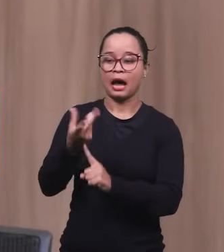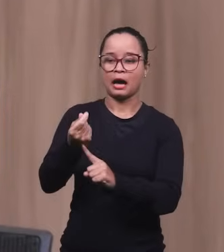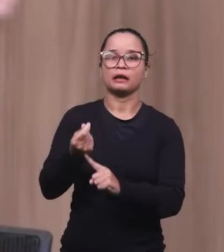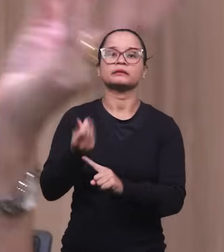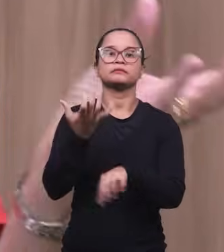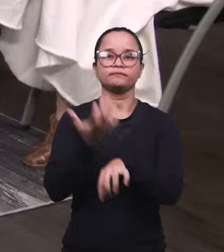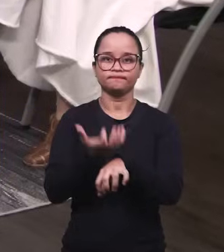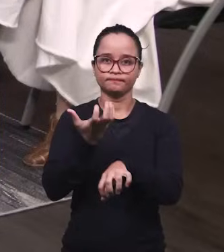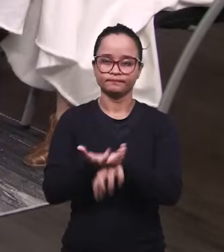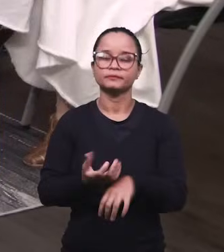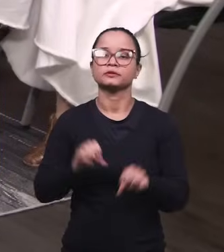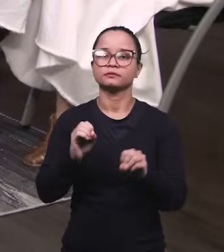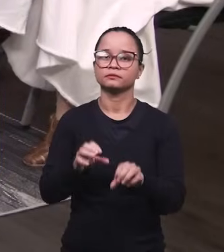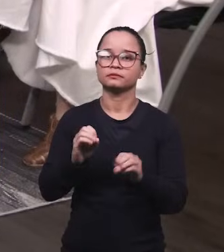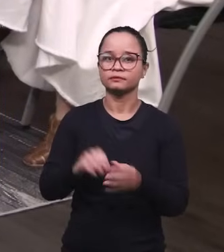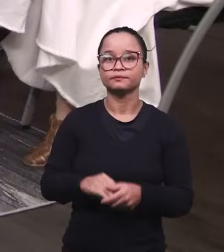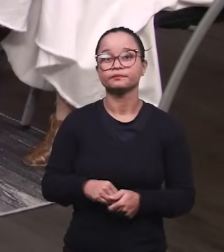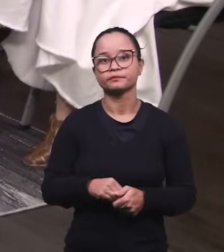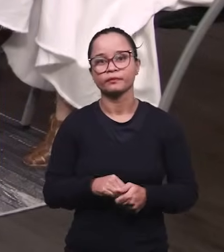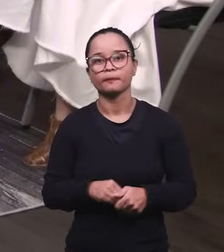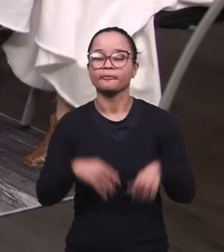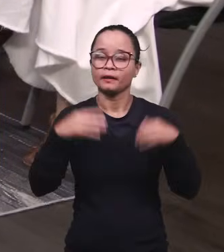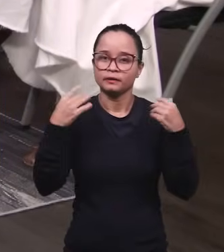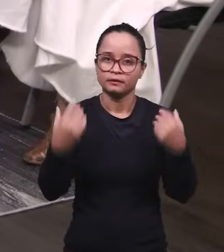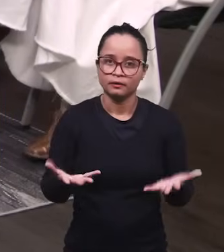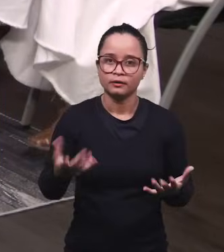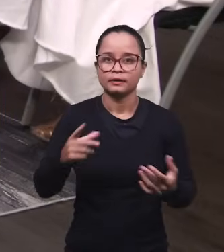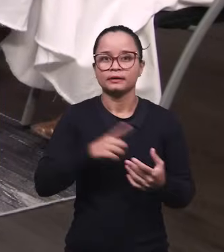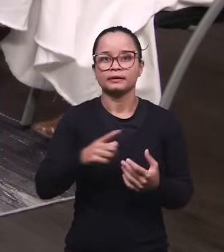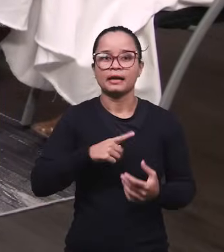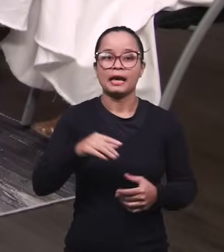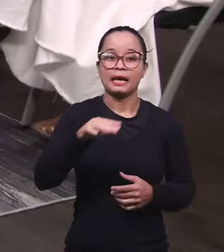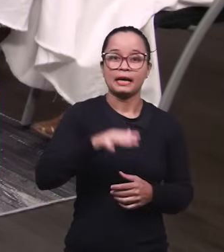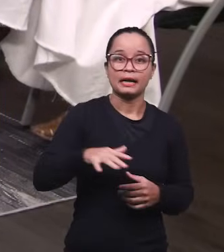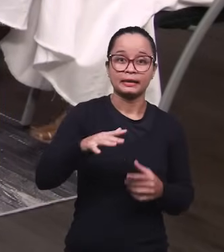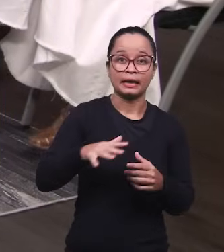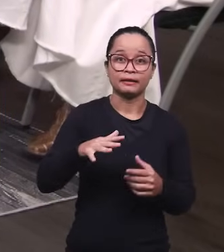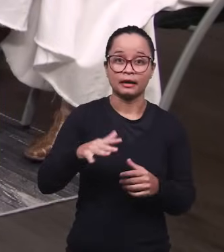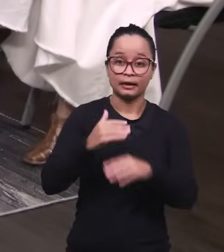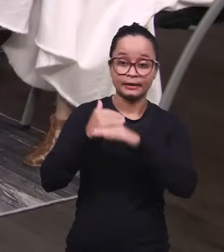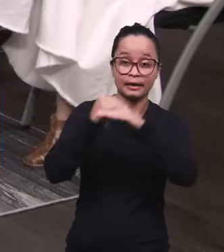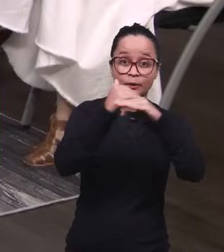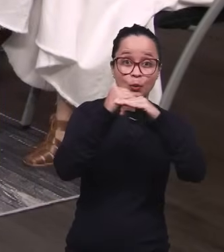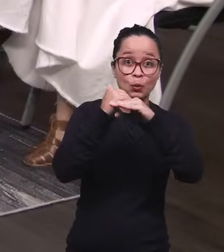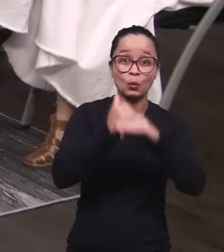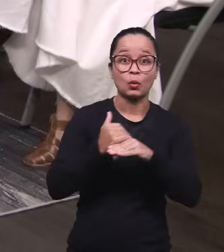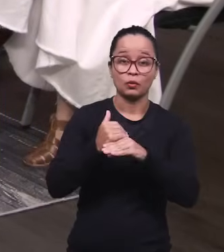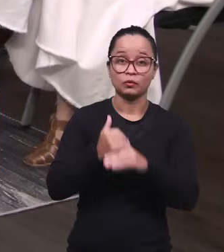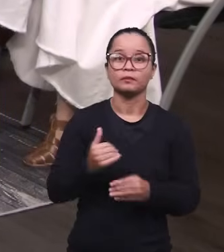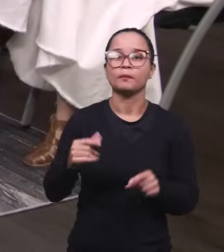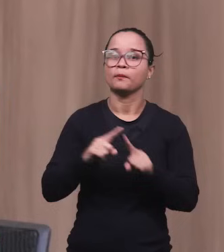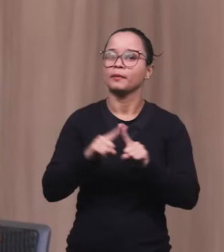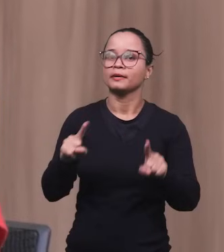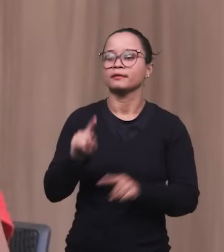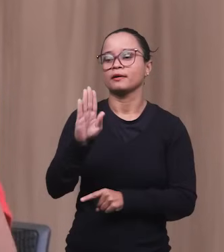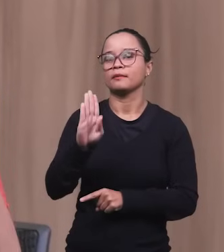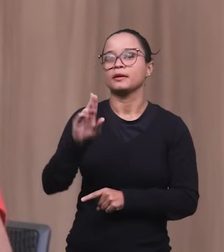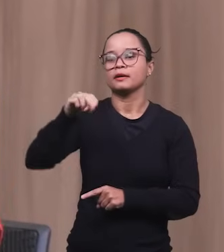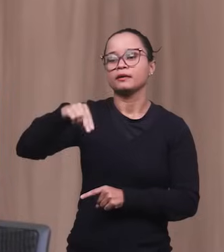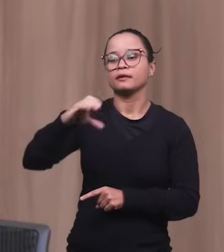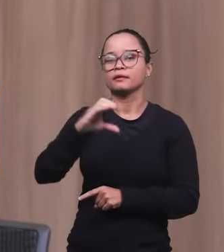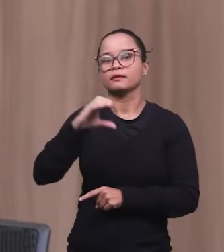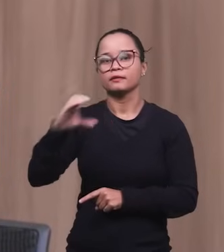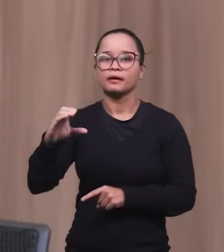ou alguma inglês, né, língua inglesa, isso aí. Então, nós temos essa parte comum, mas a BNCC também ela